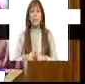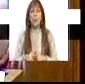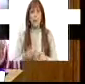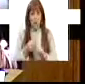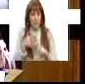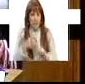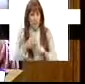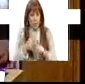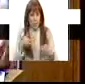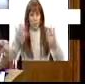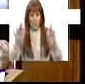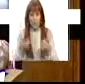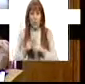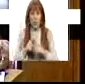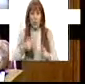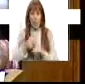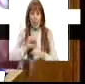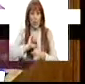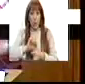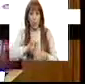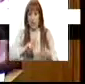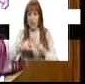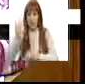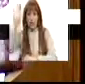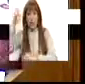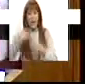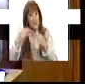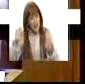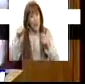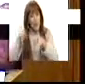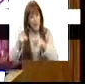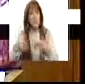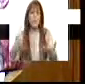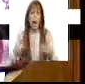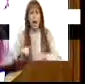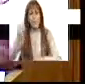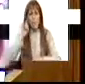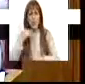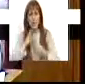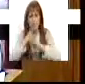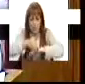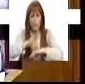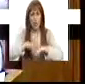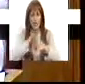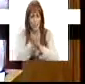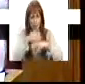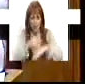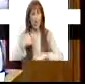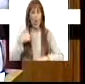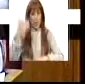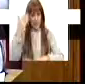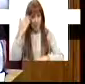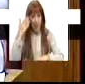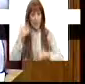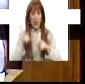das emissões, designadamente do combate às alterações climáticas e da mitigação, então é importante intervir sobre este setor. E julgamos